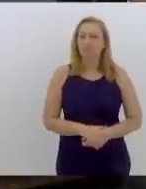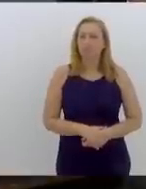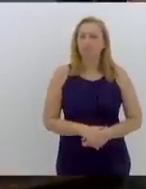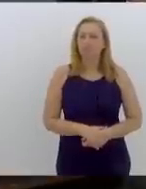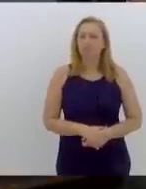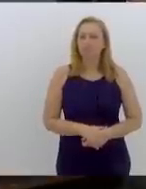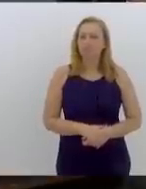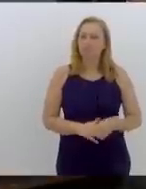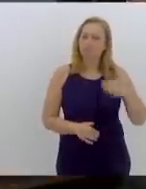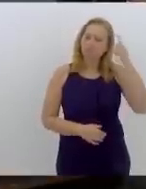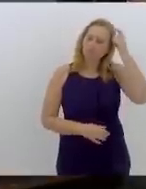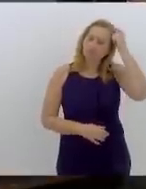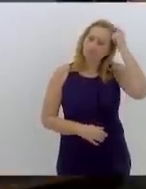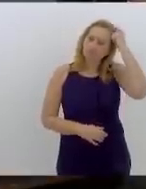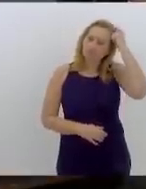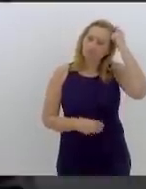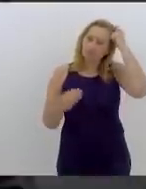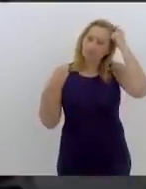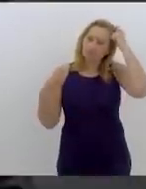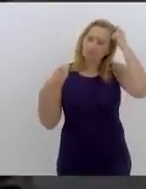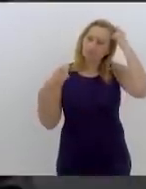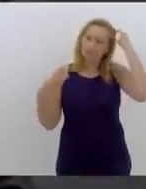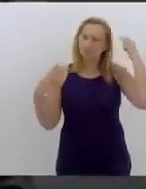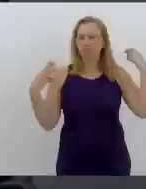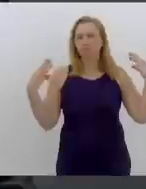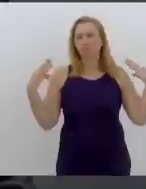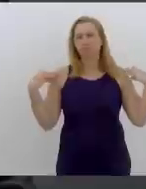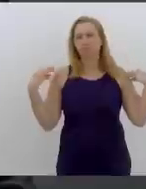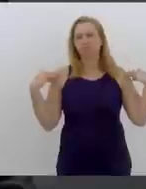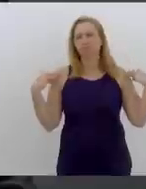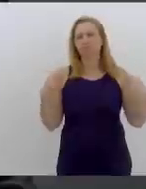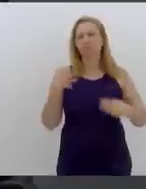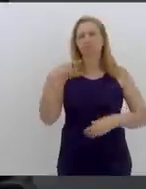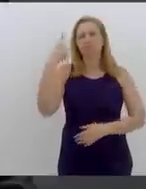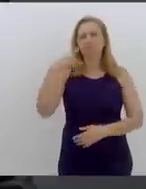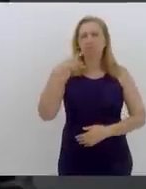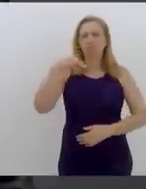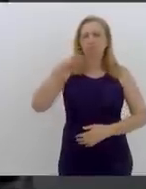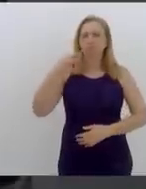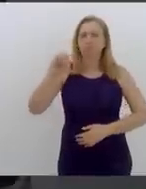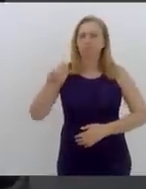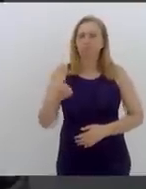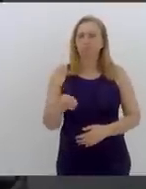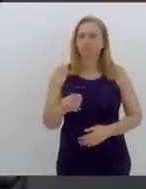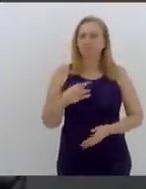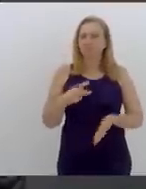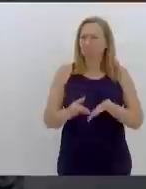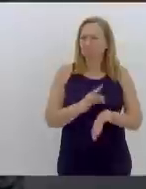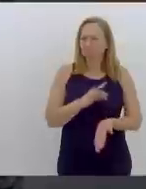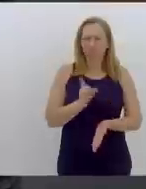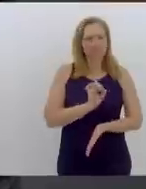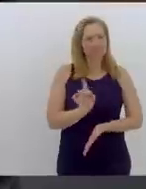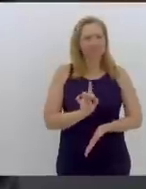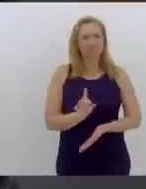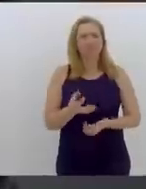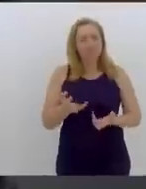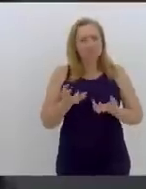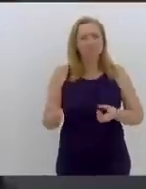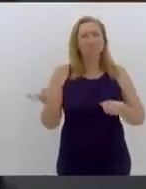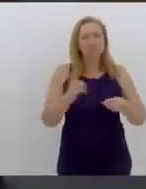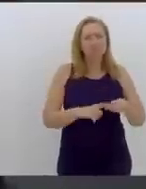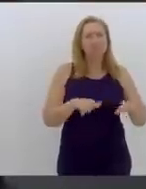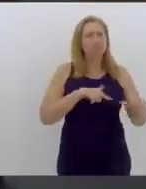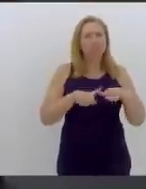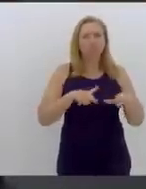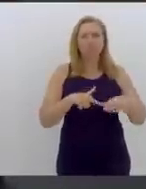motorista de vereador Márcio Garcia Trabalhei na Câmara eu não sou inimigo de ninguém o que eu quero é voltar